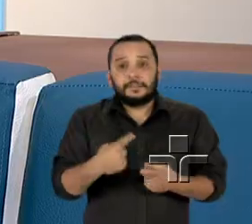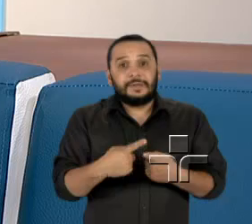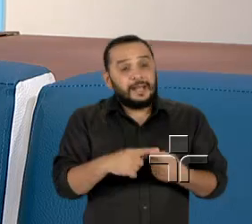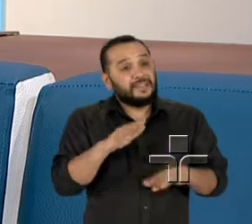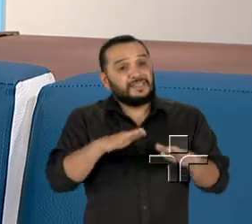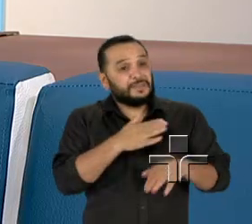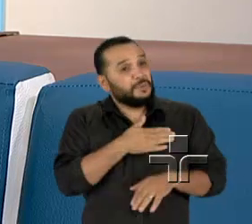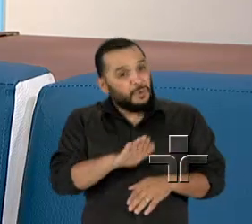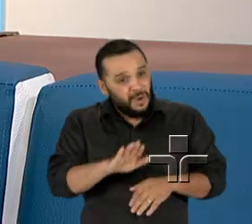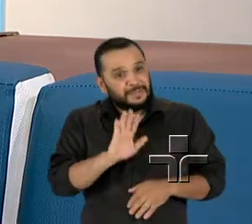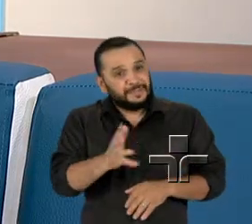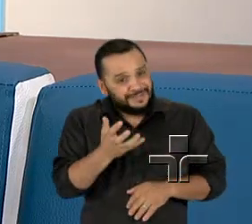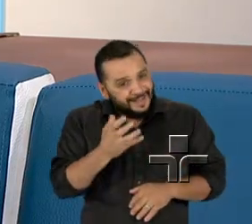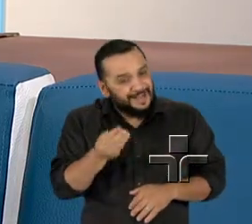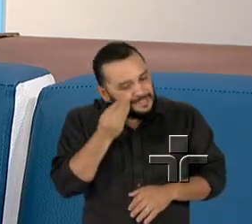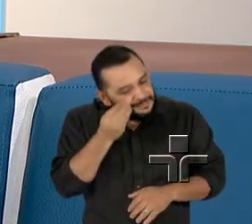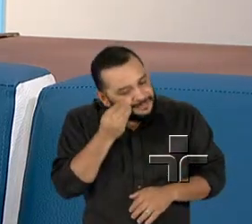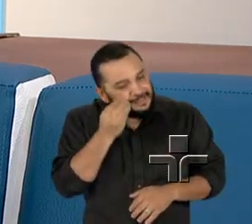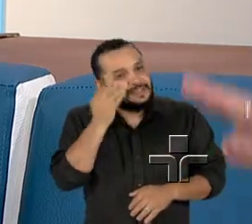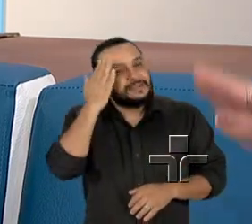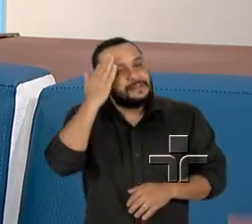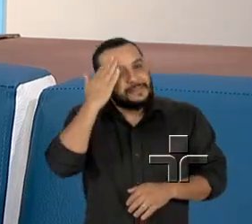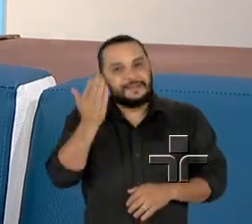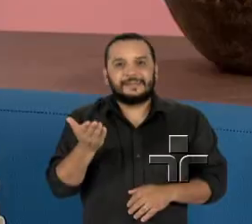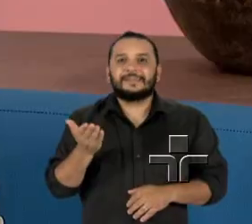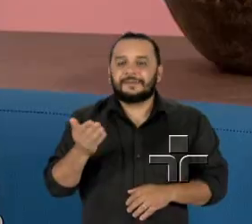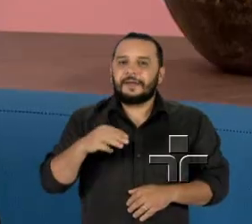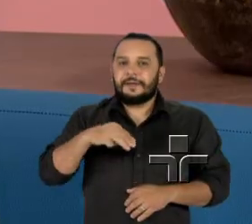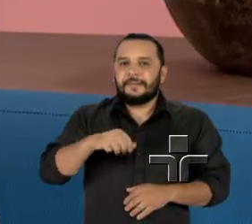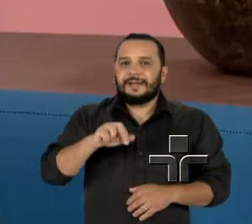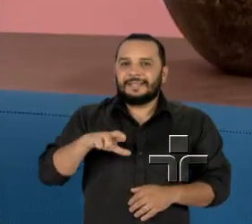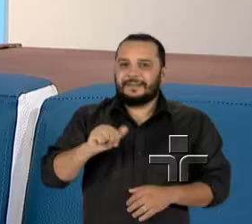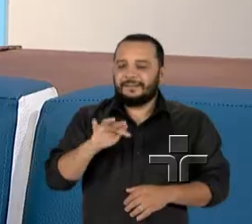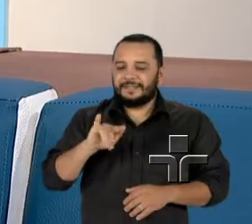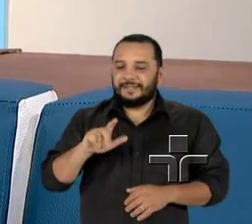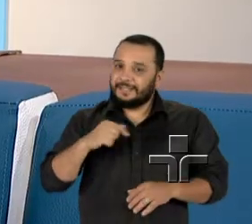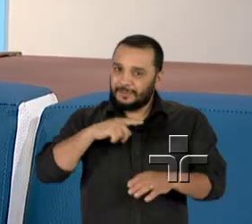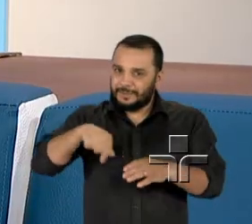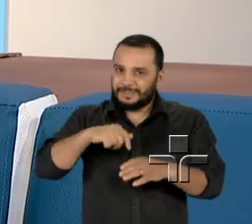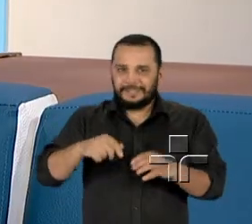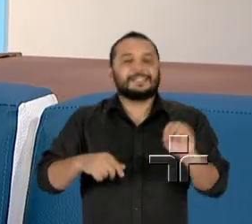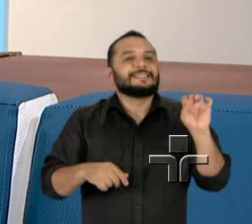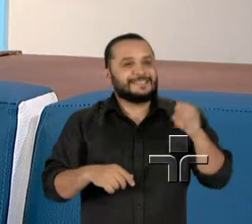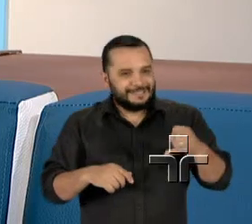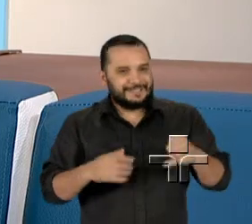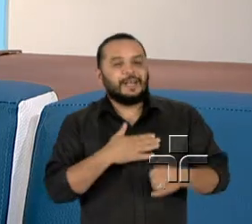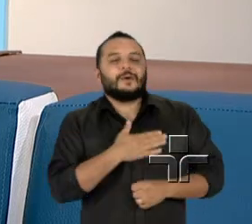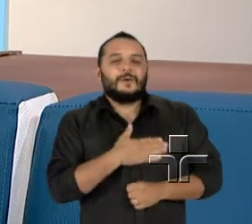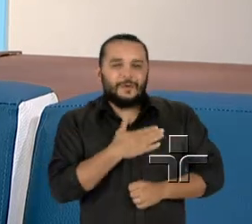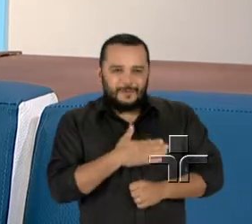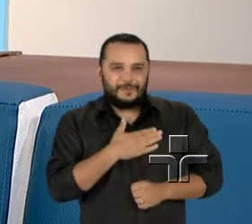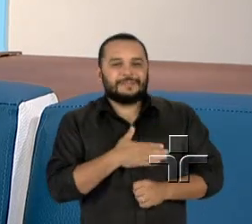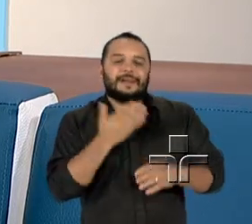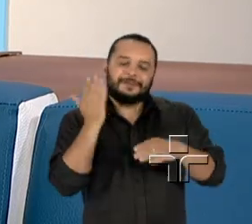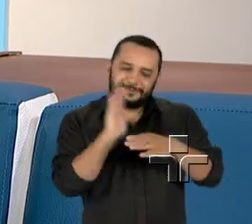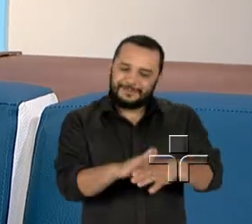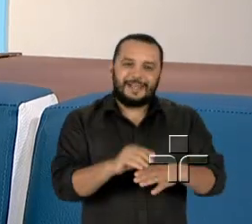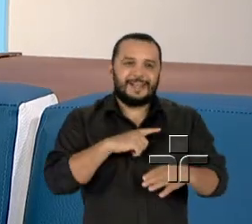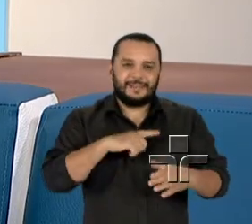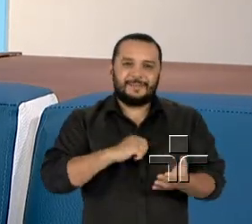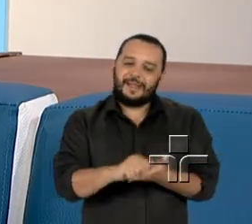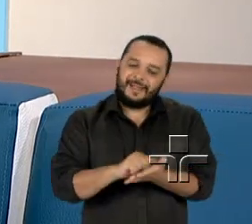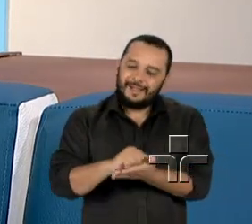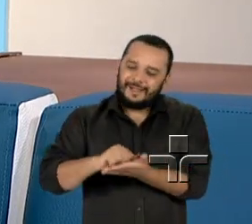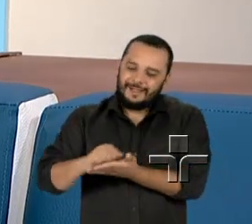Goste, mas ela tem que provar ela saber que não gosta. A Maria Fernanda cozinha? Olha, ela cozinha, ela gosta de fazer as coisas, ela gosta de ajudar, gosta de lavar a